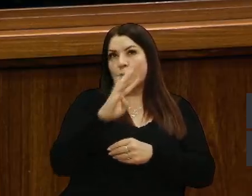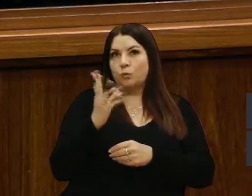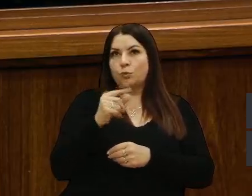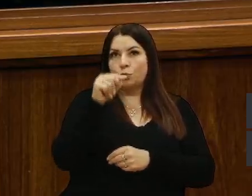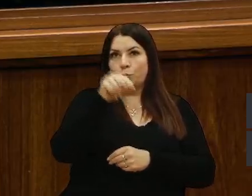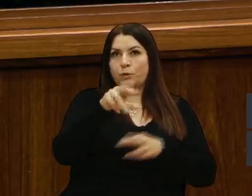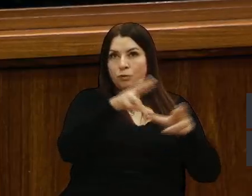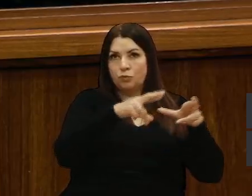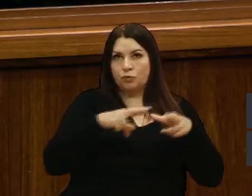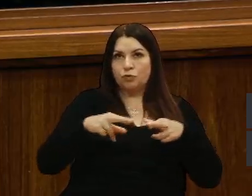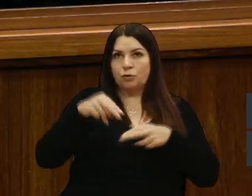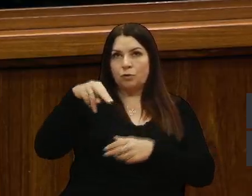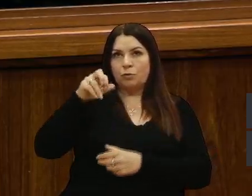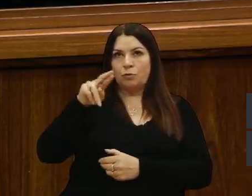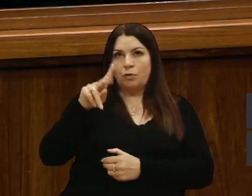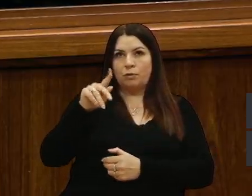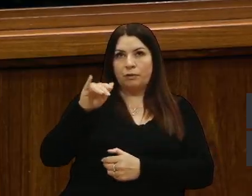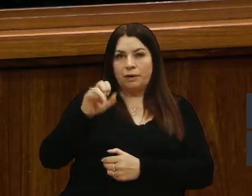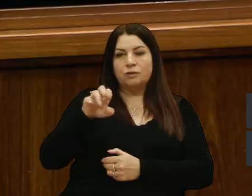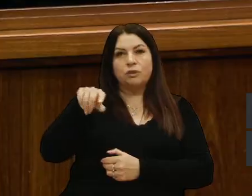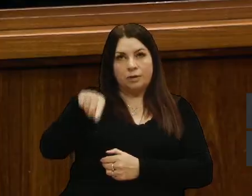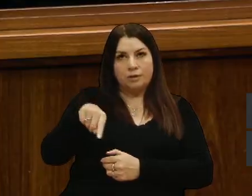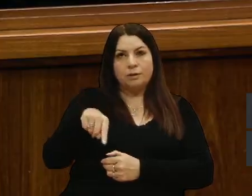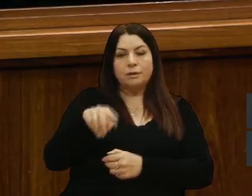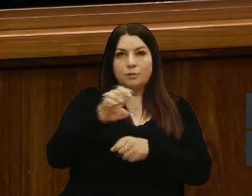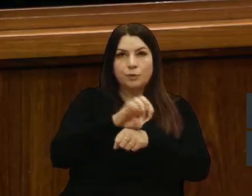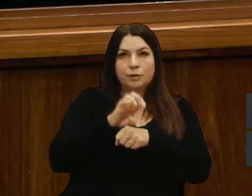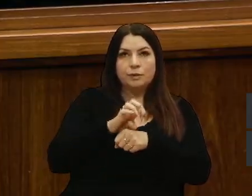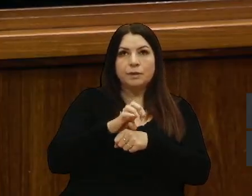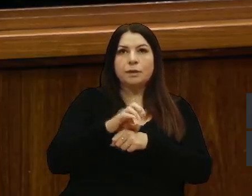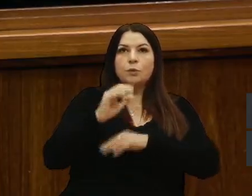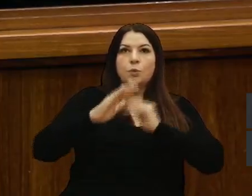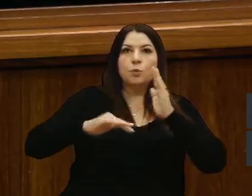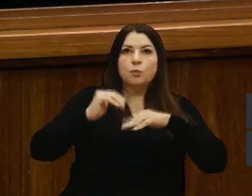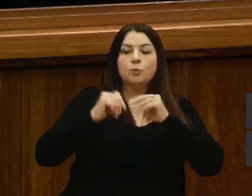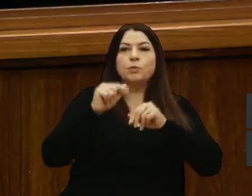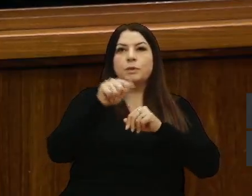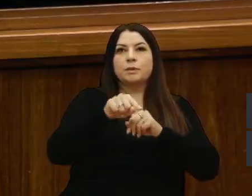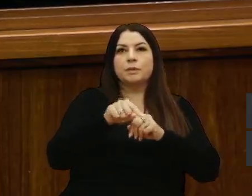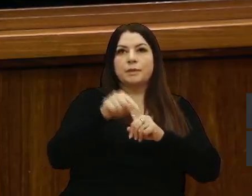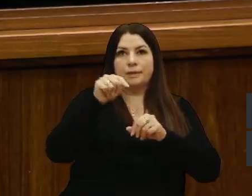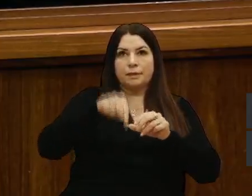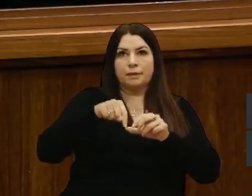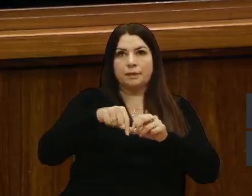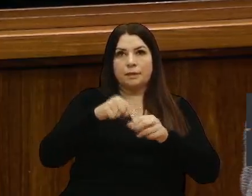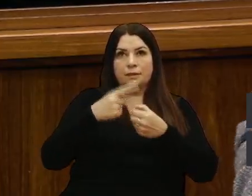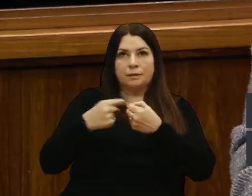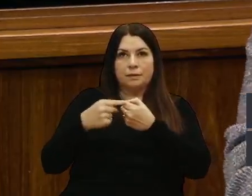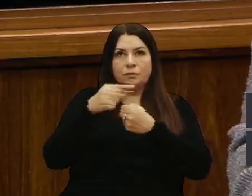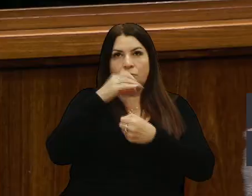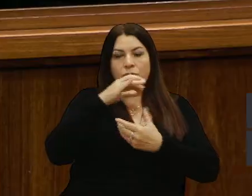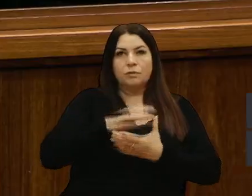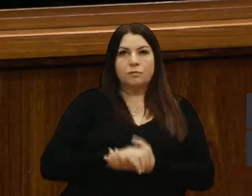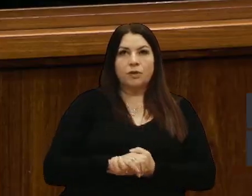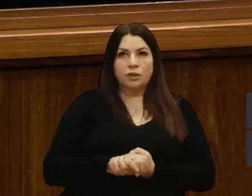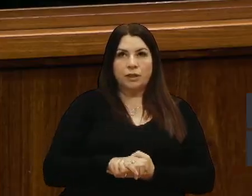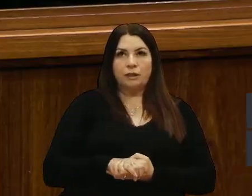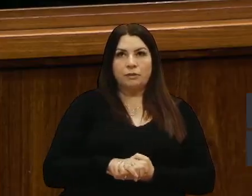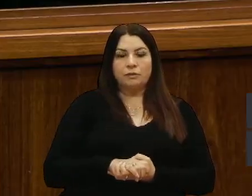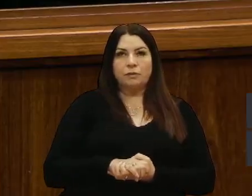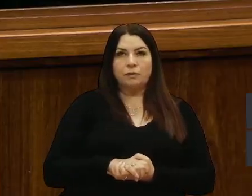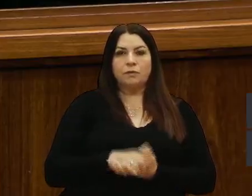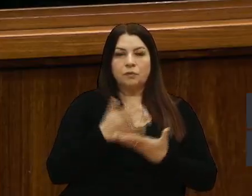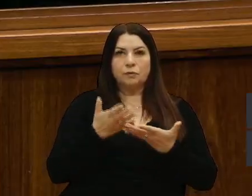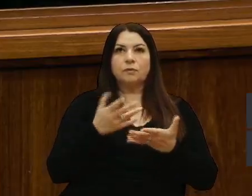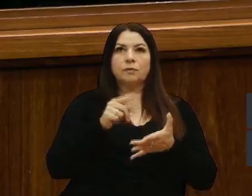na região nordeste do nosso estado e a construção será aqui na cidade de Caxias do Sul.